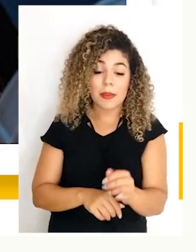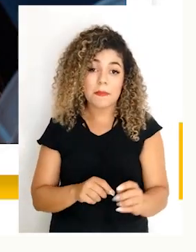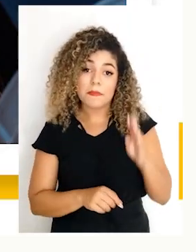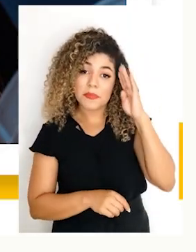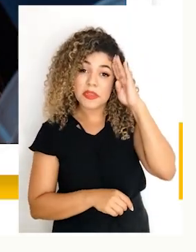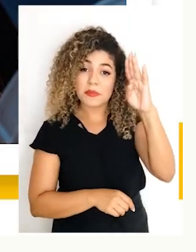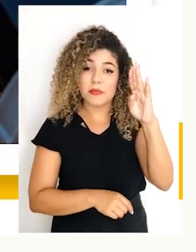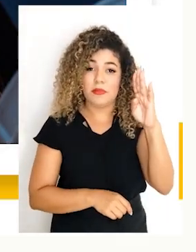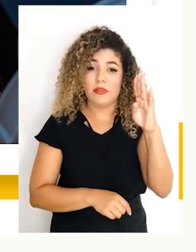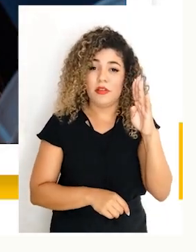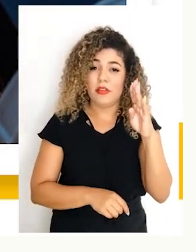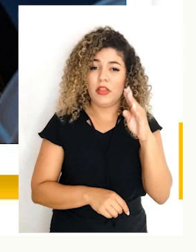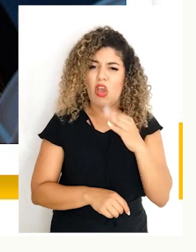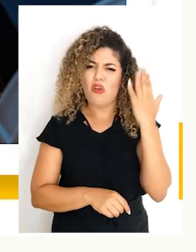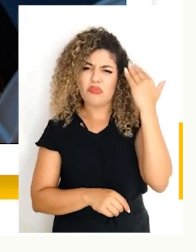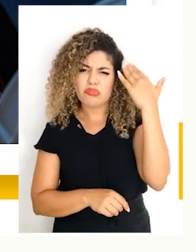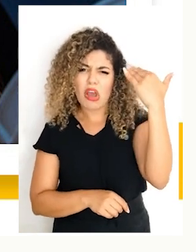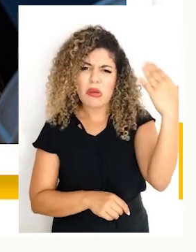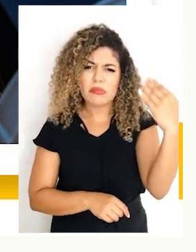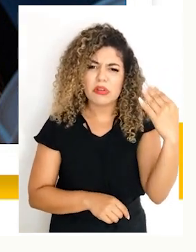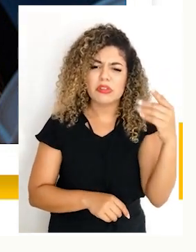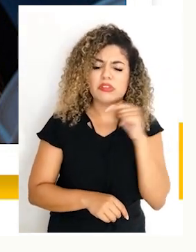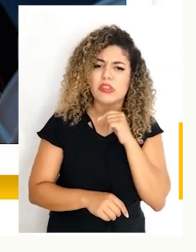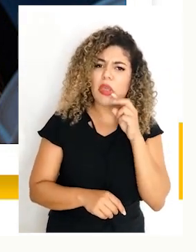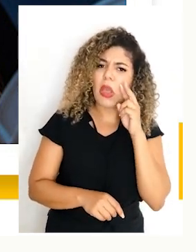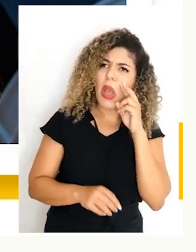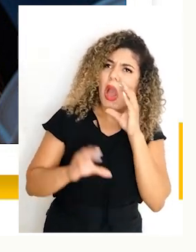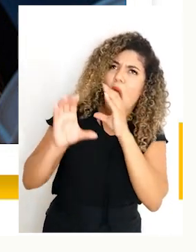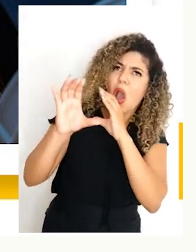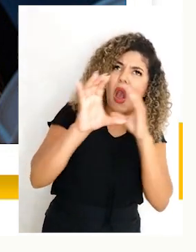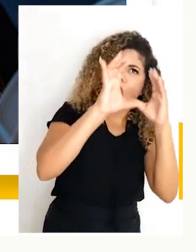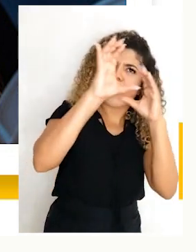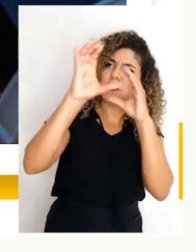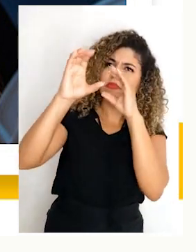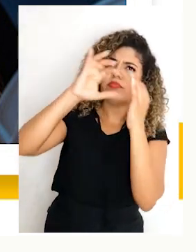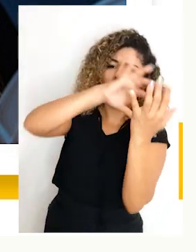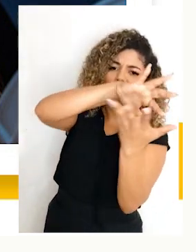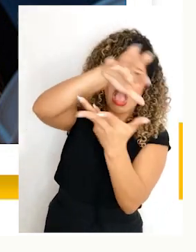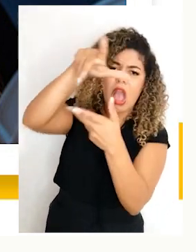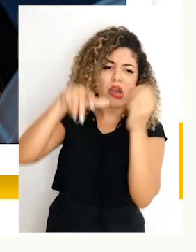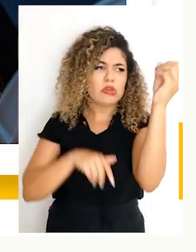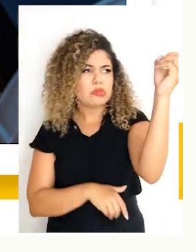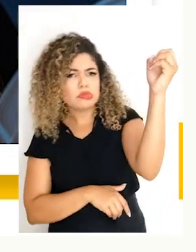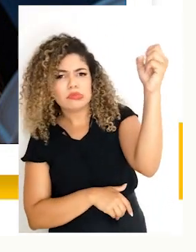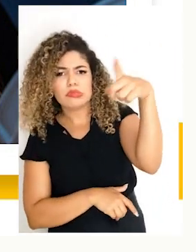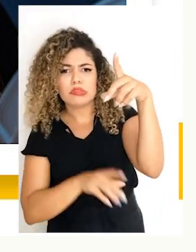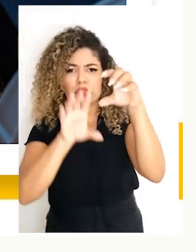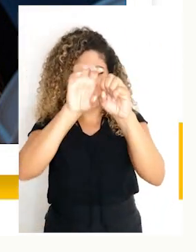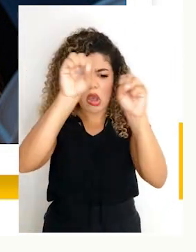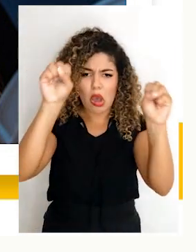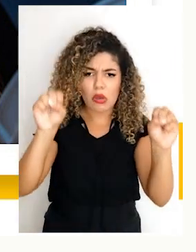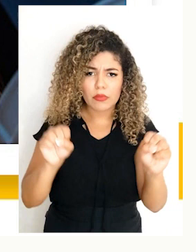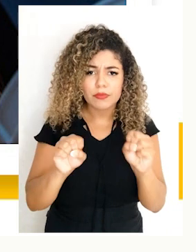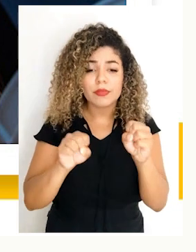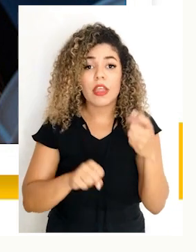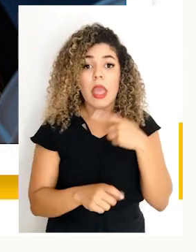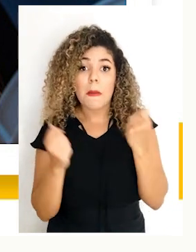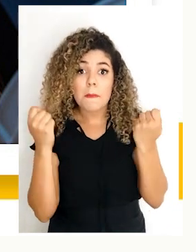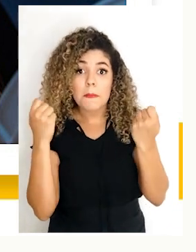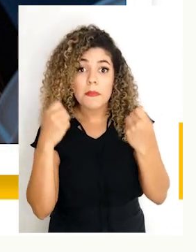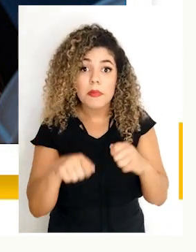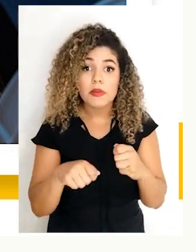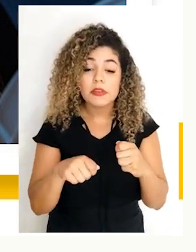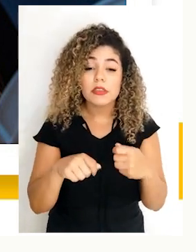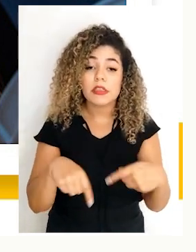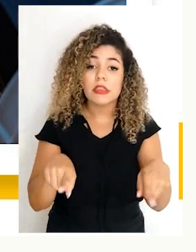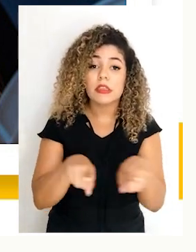observação do sistema solar e de outras galáxias como um todo, que eles possuem acoplados a ele alguns espelhos esféricos que